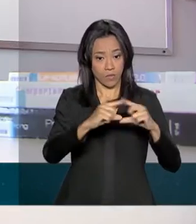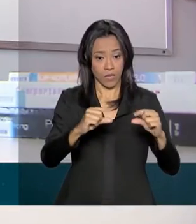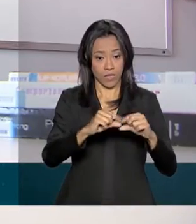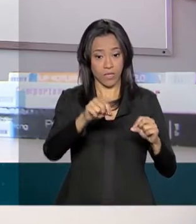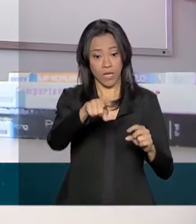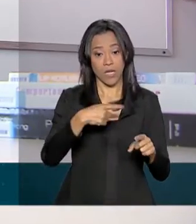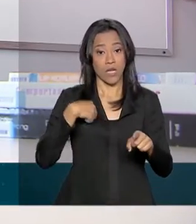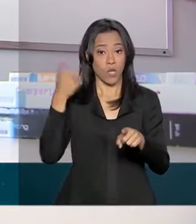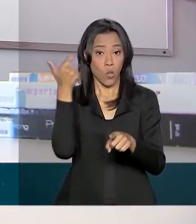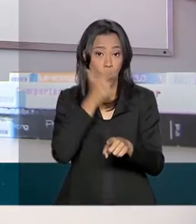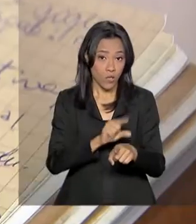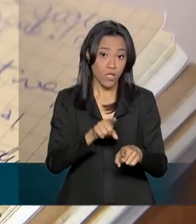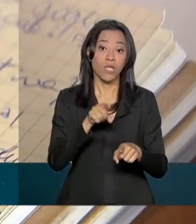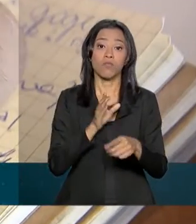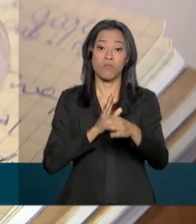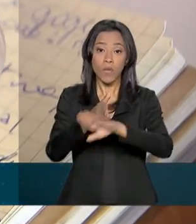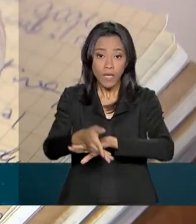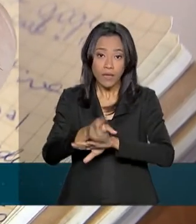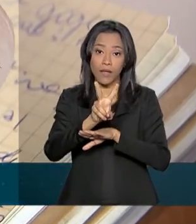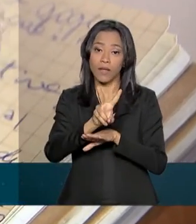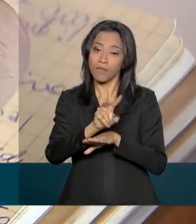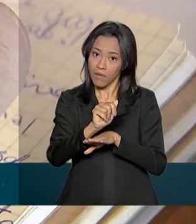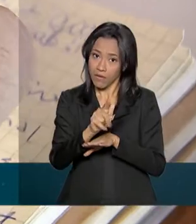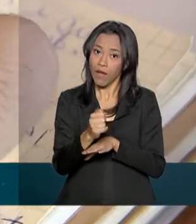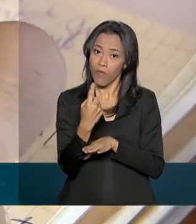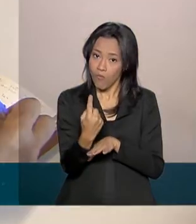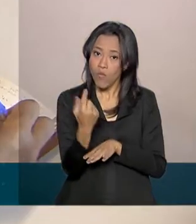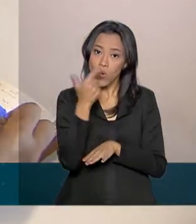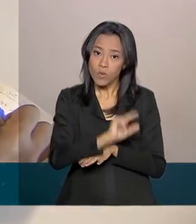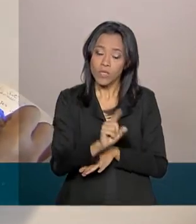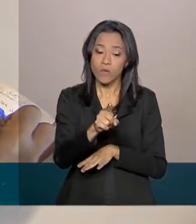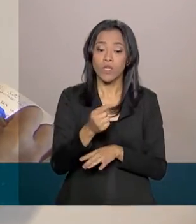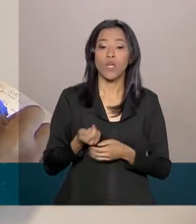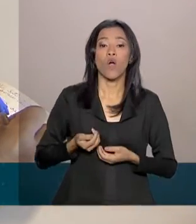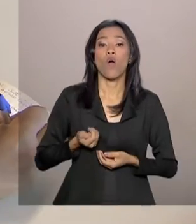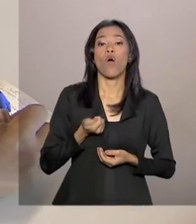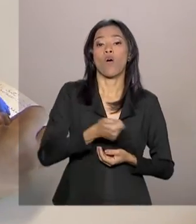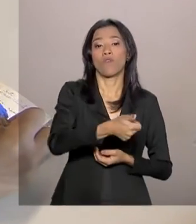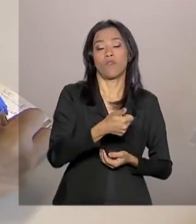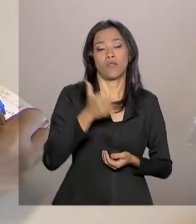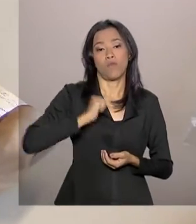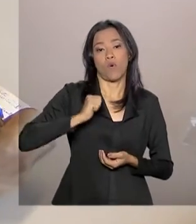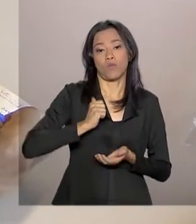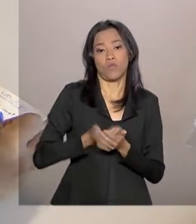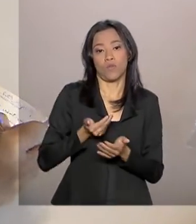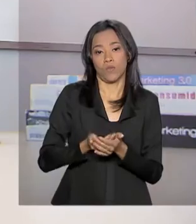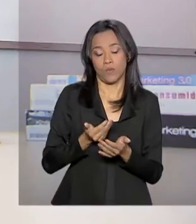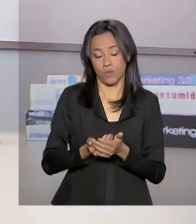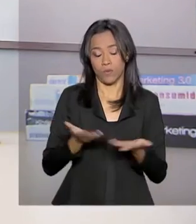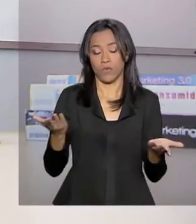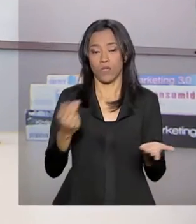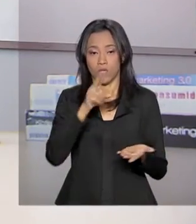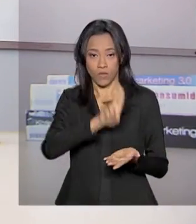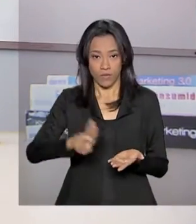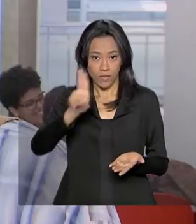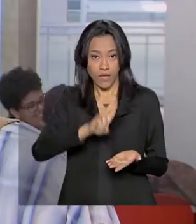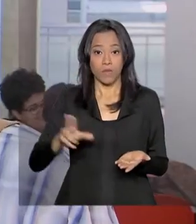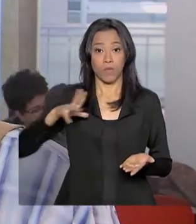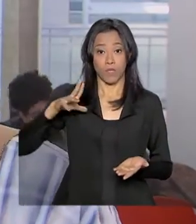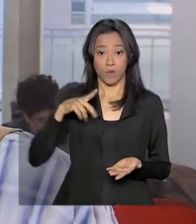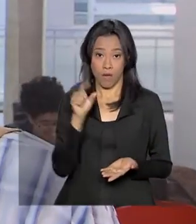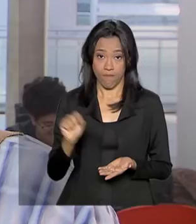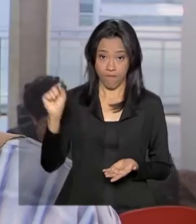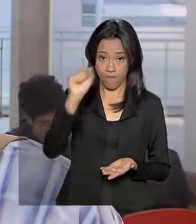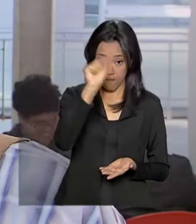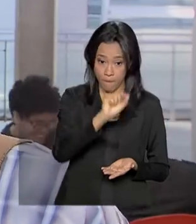conseguiu uma vaga pelo programa universidade para todos que oferece bolsas de estudo em instituições particulares de ensino superior no